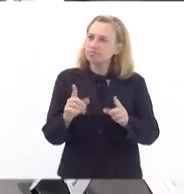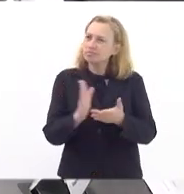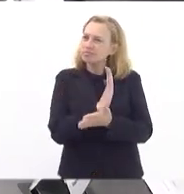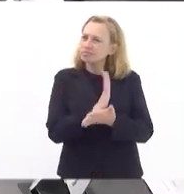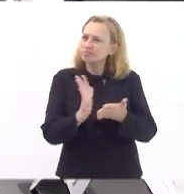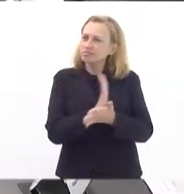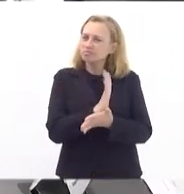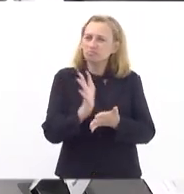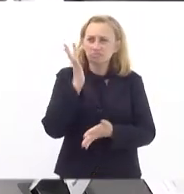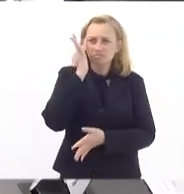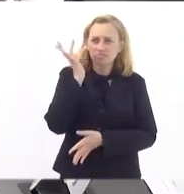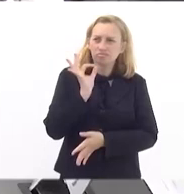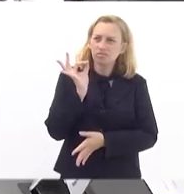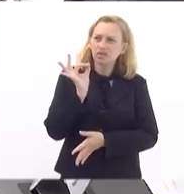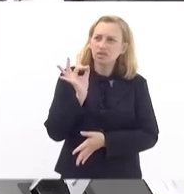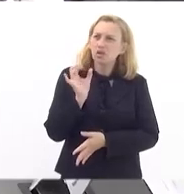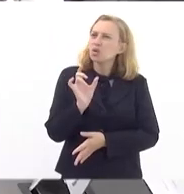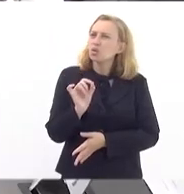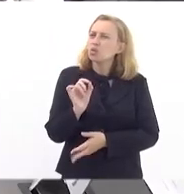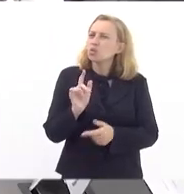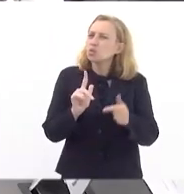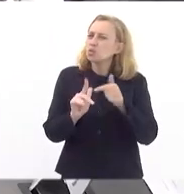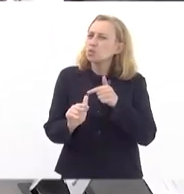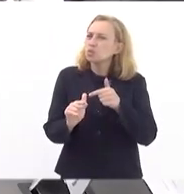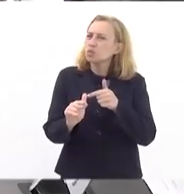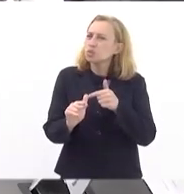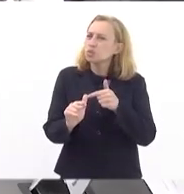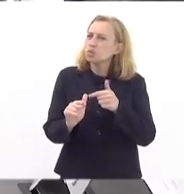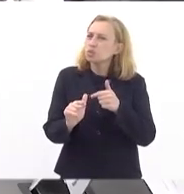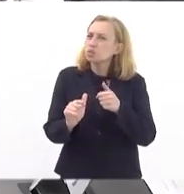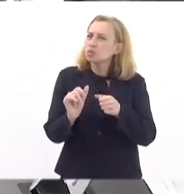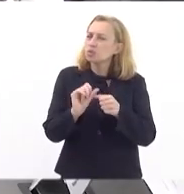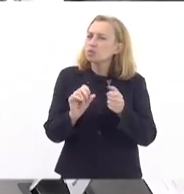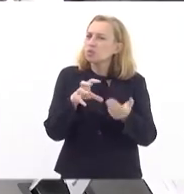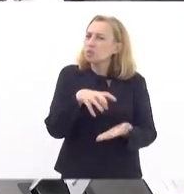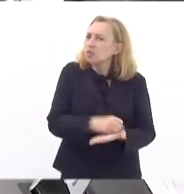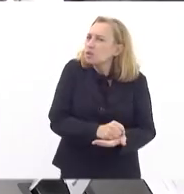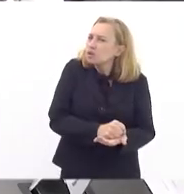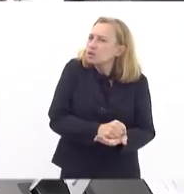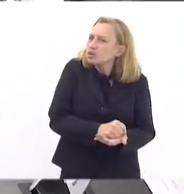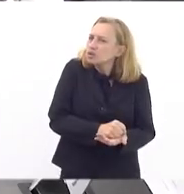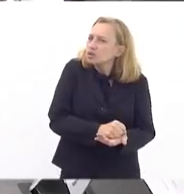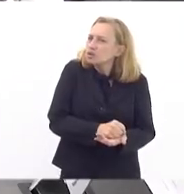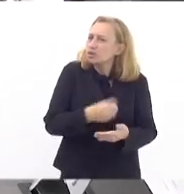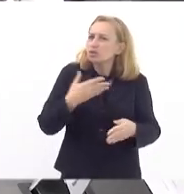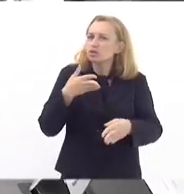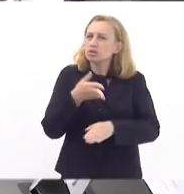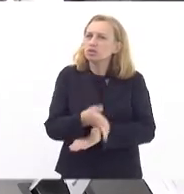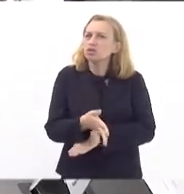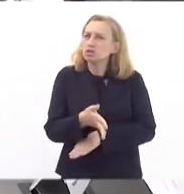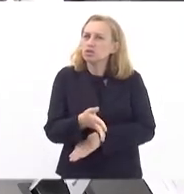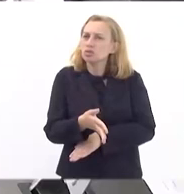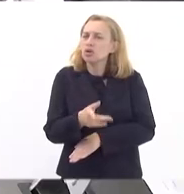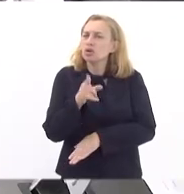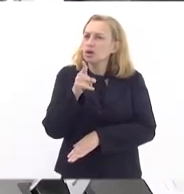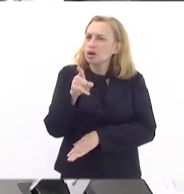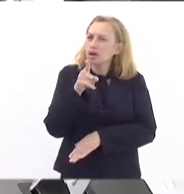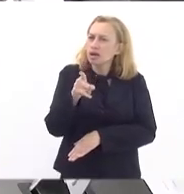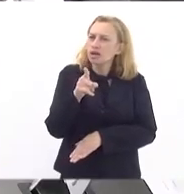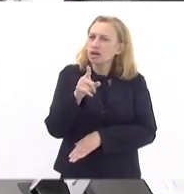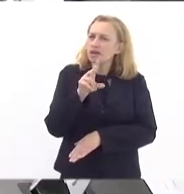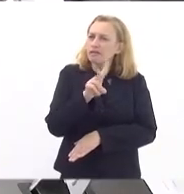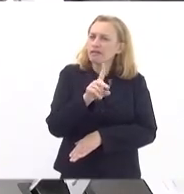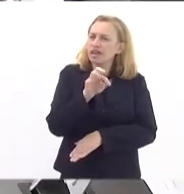ainda não peguei por completo assim o que que impede que se faça o registro chegou chegou lá no no